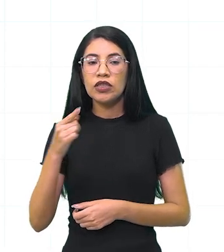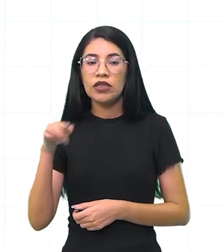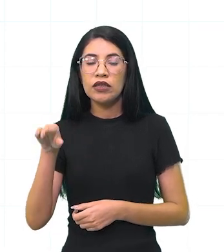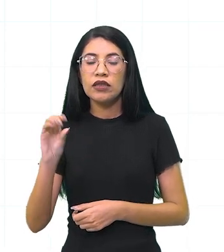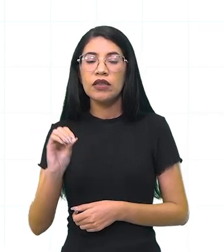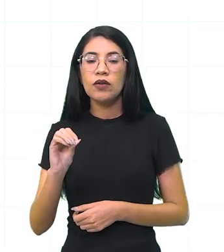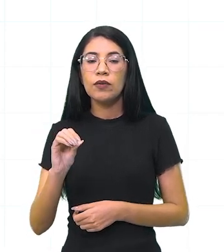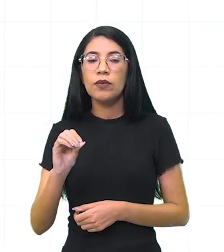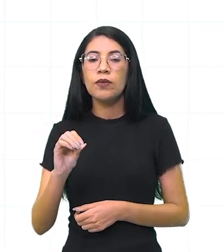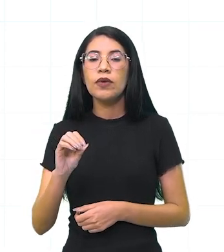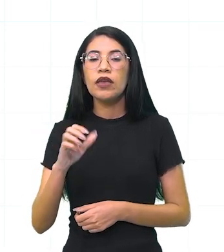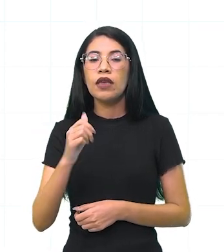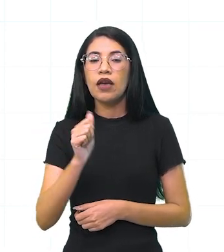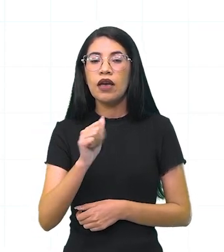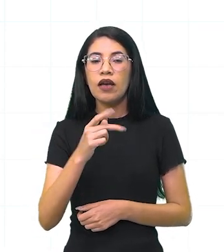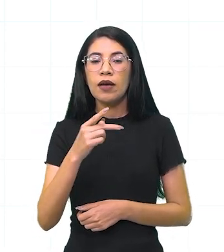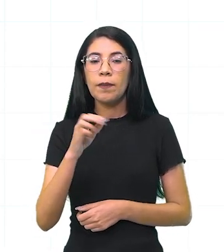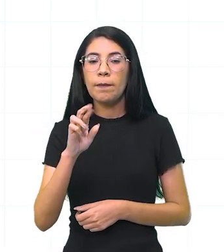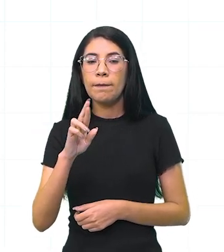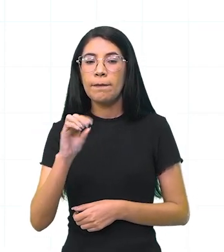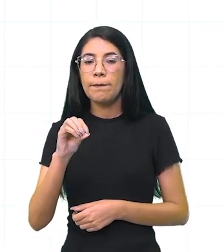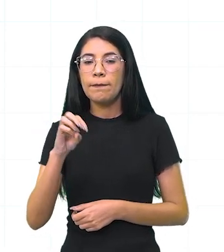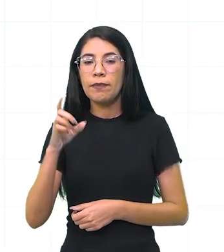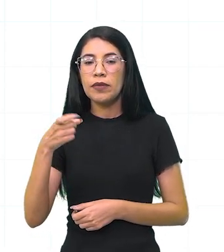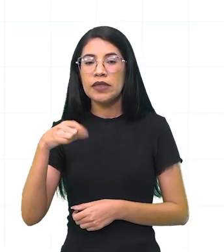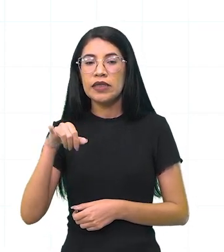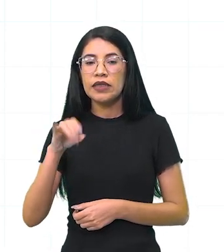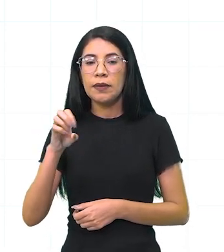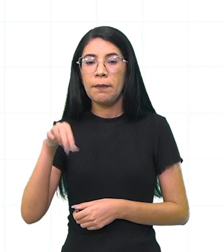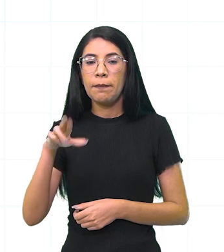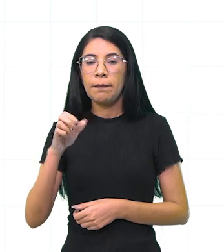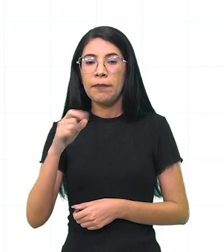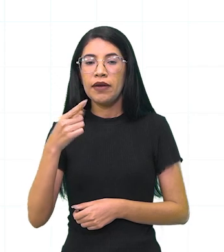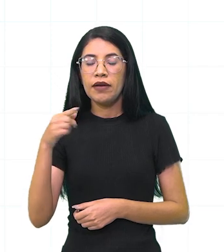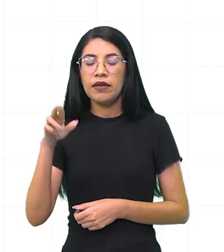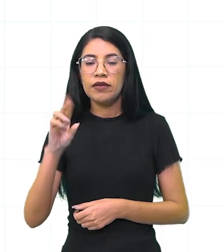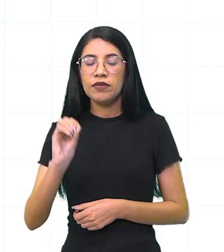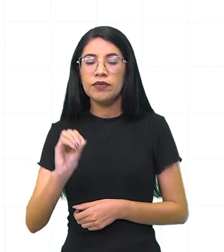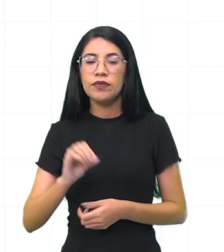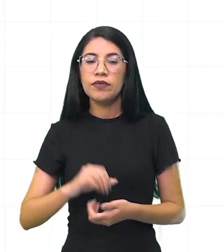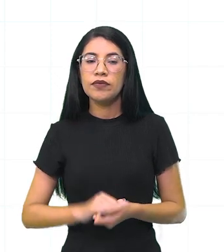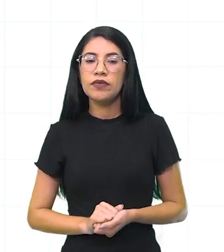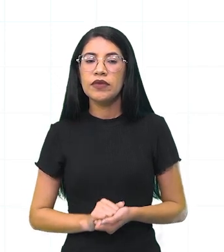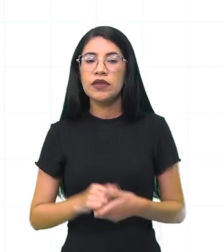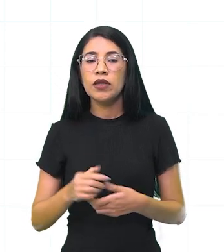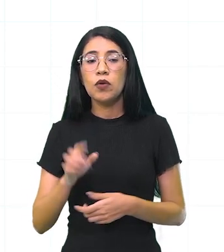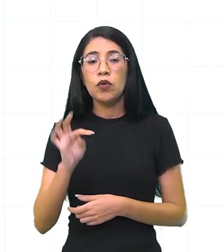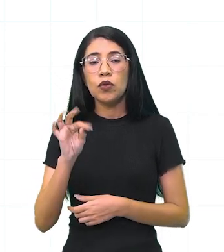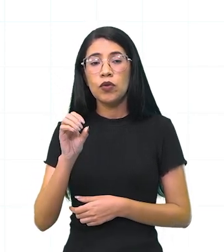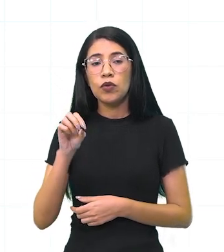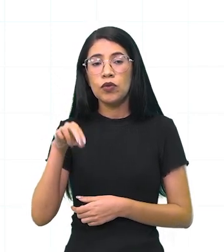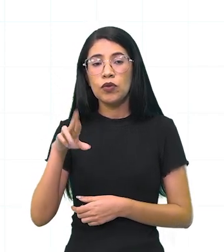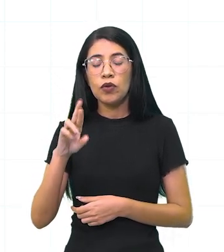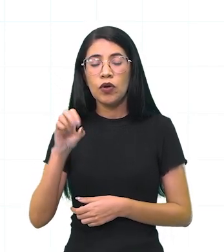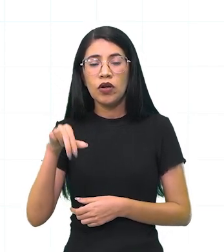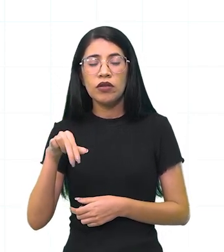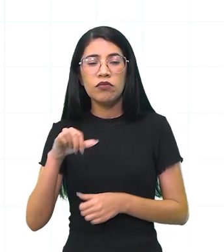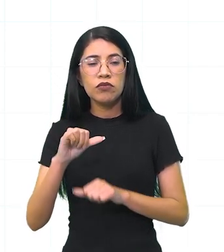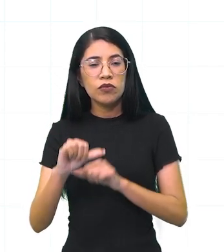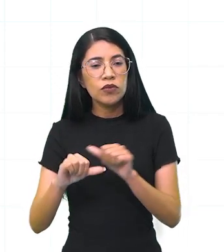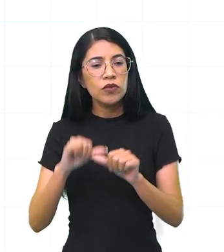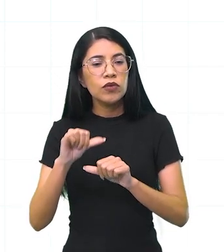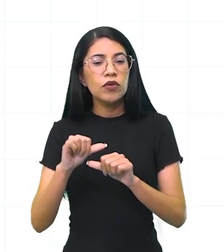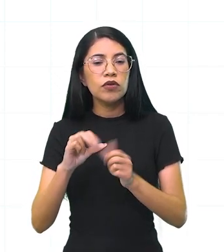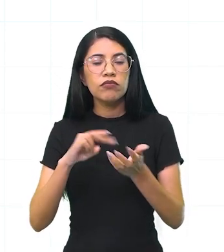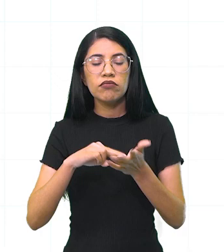aproximarão. Na palavra torne, né, no verbo torne, eu tenho alguma palavra modificando o sentido? Ou dando ideia de lugar? Não,